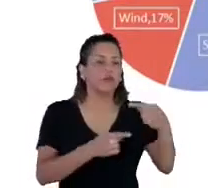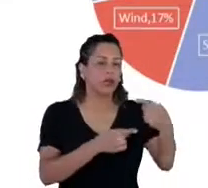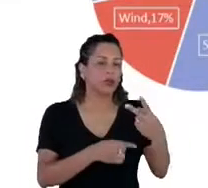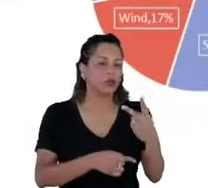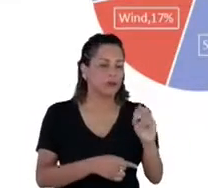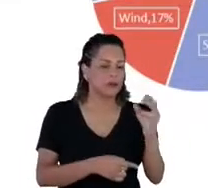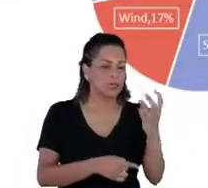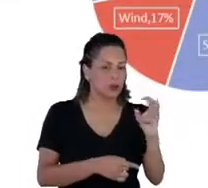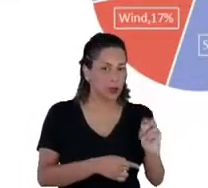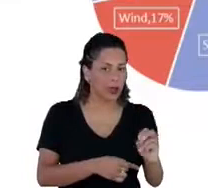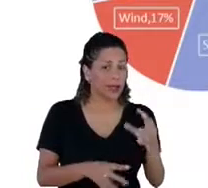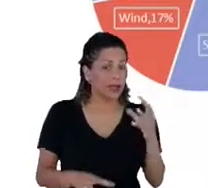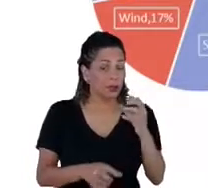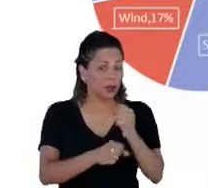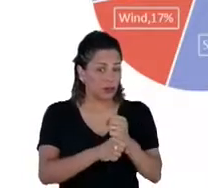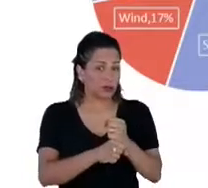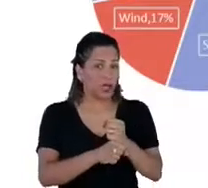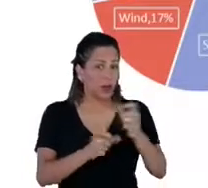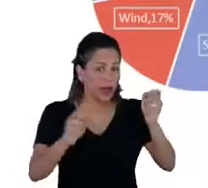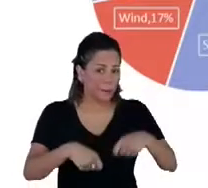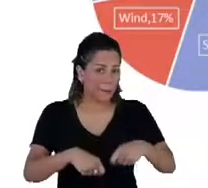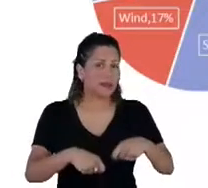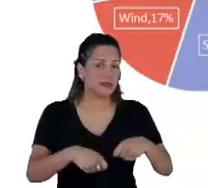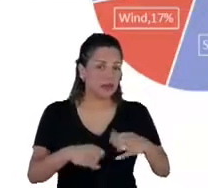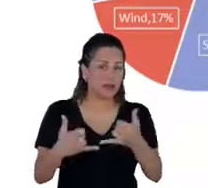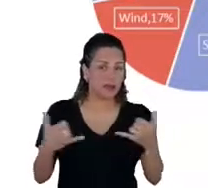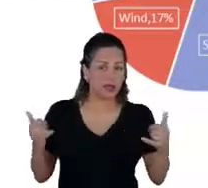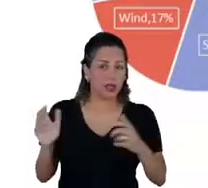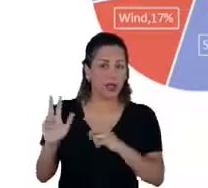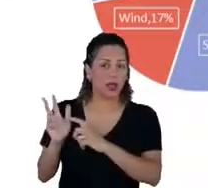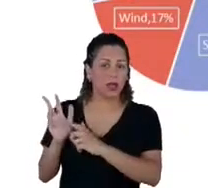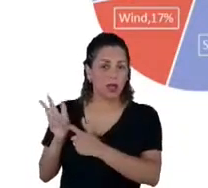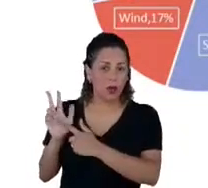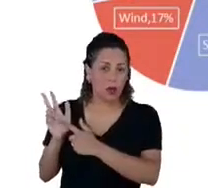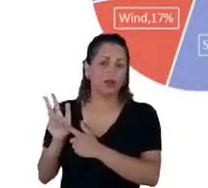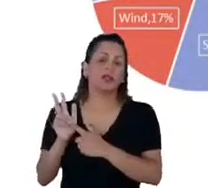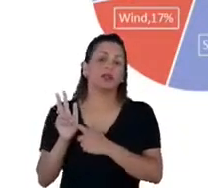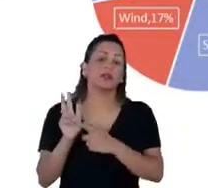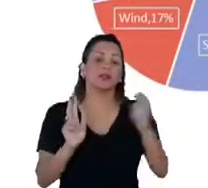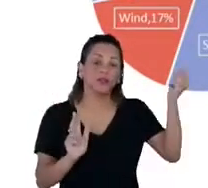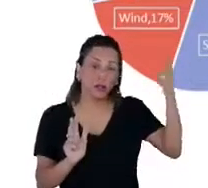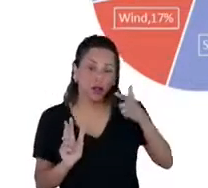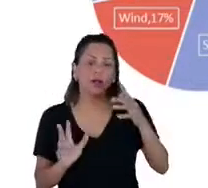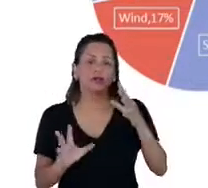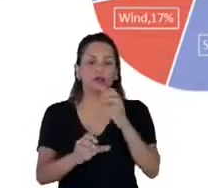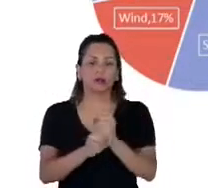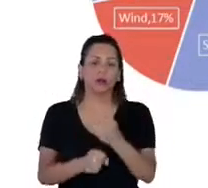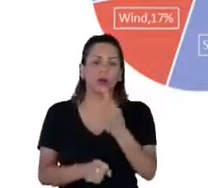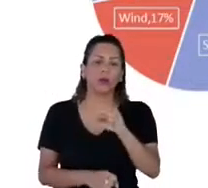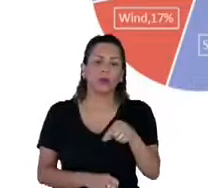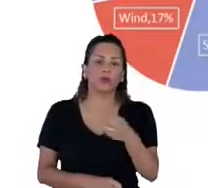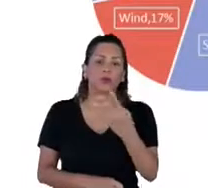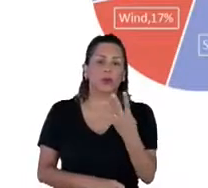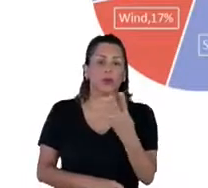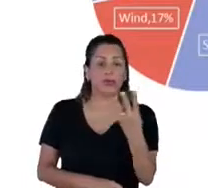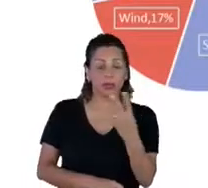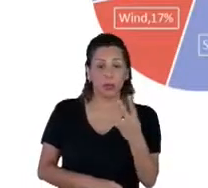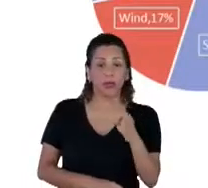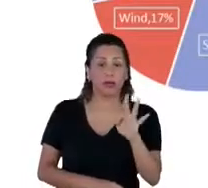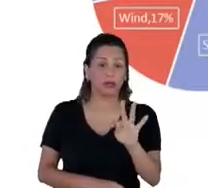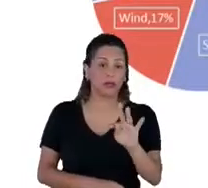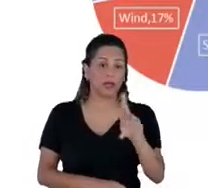da China de energia eólica e solar vai chegar a 1,44 terawatts.